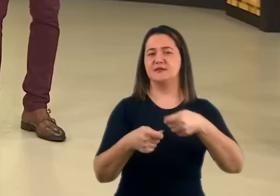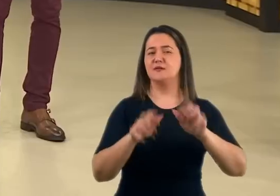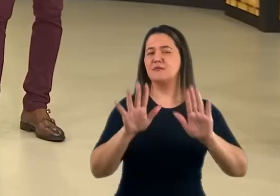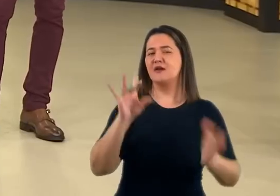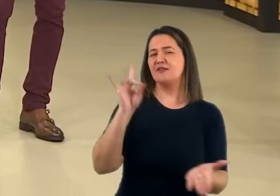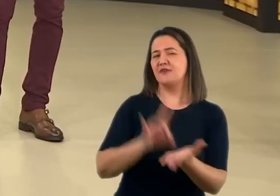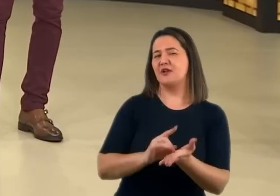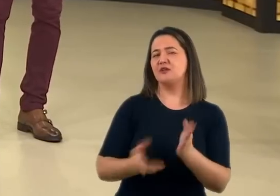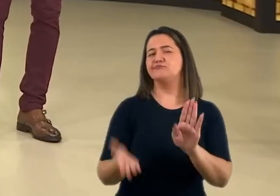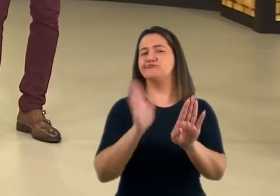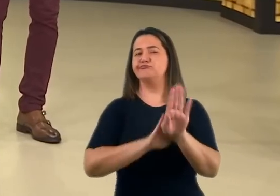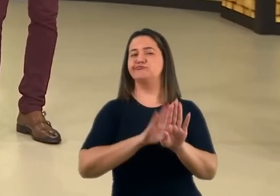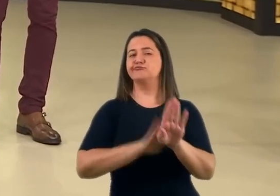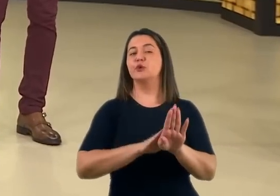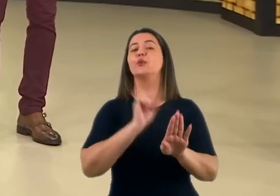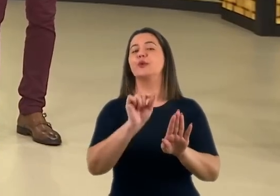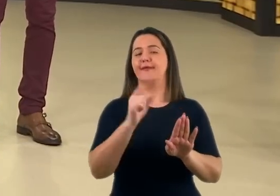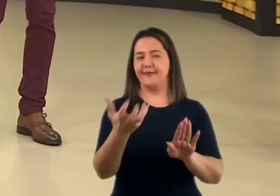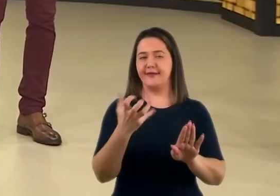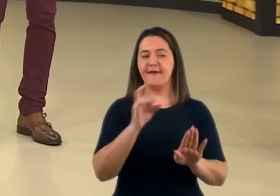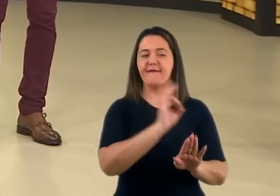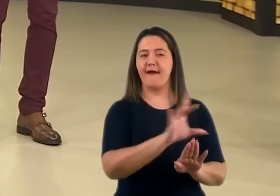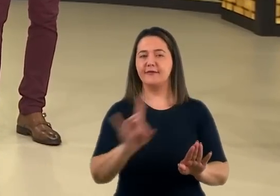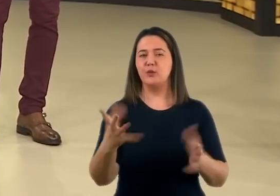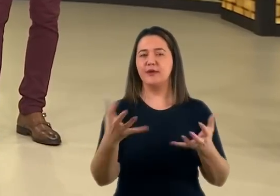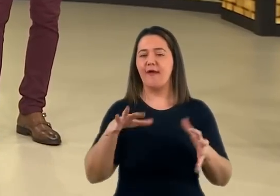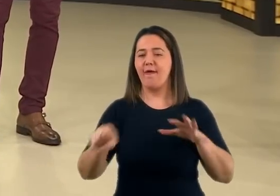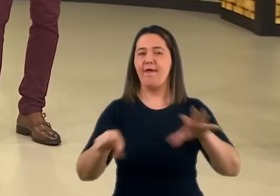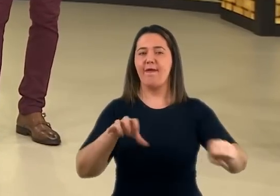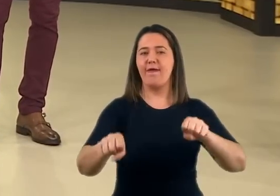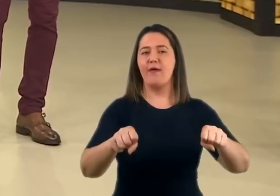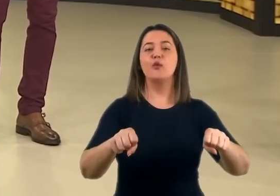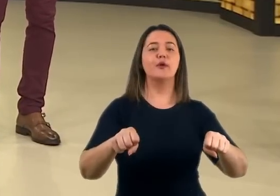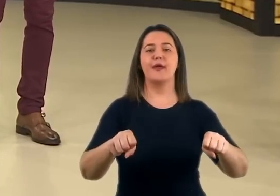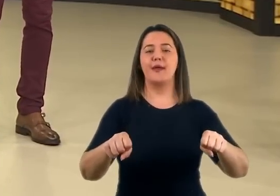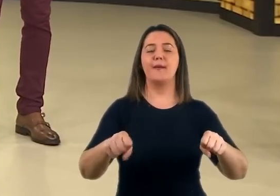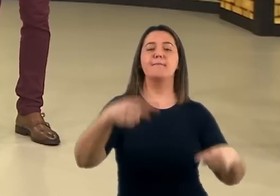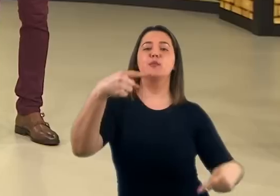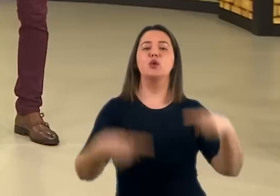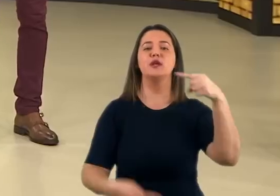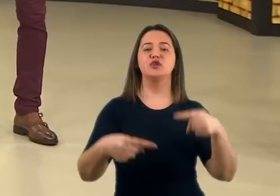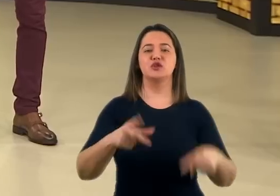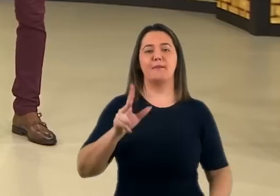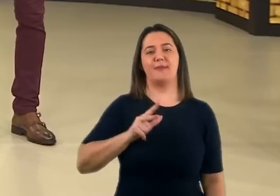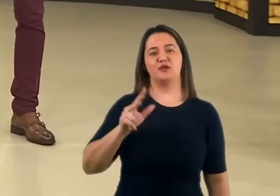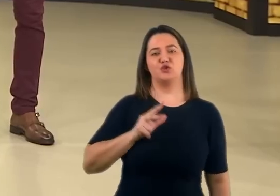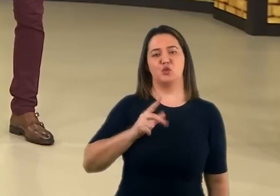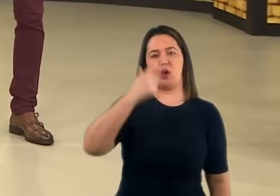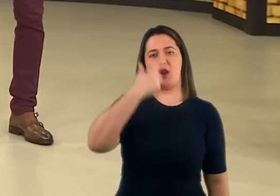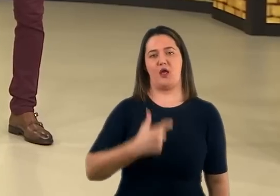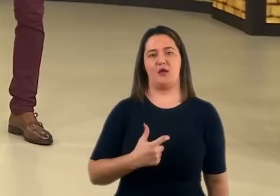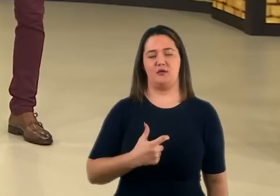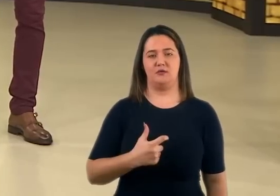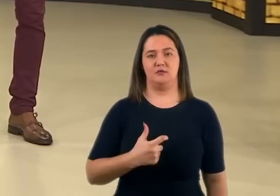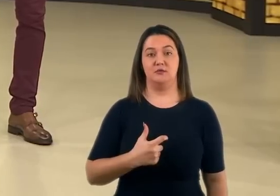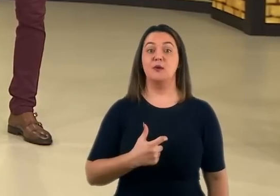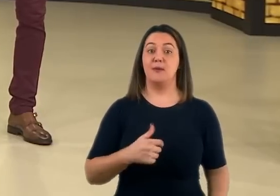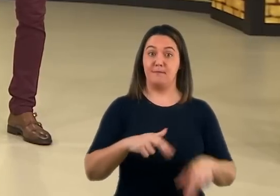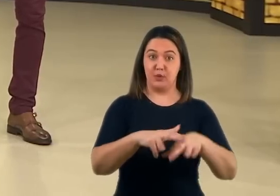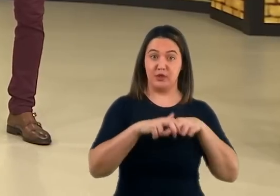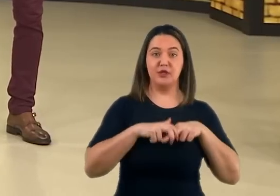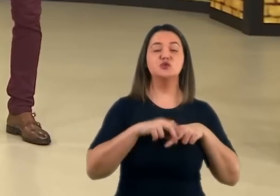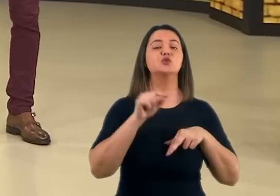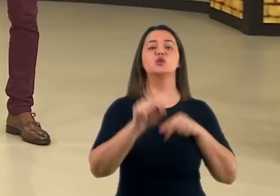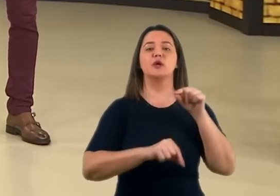a bem da verdade, o que eles queriam mesmo era fazer uma política personalista. E se eles